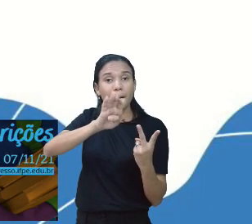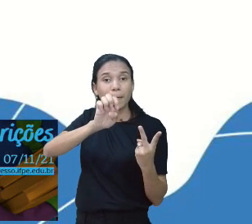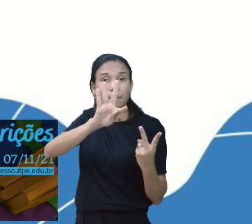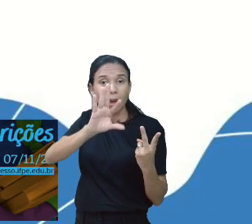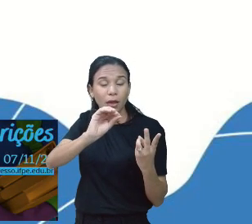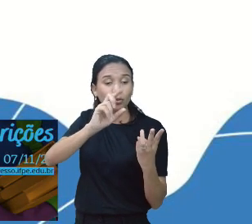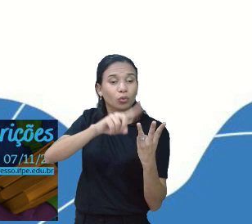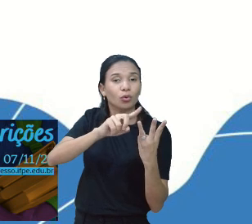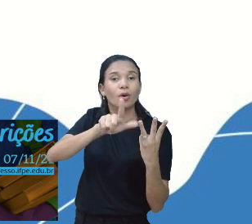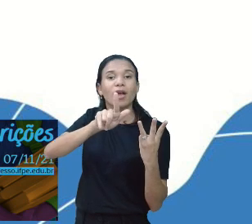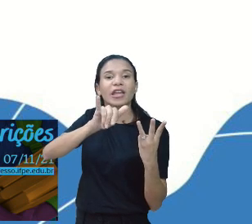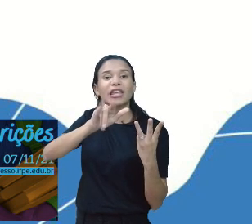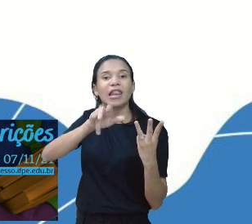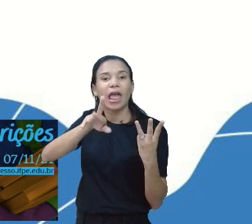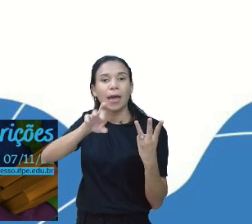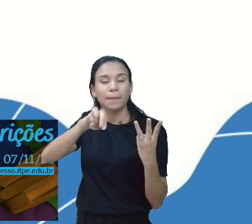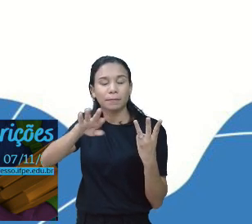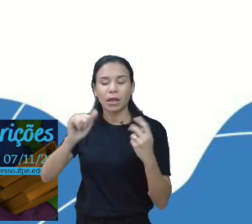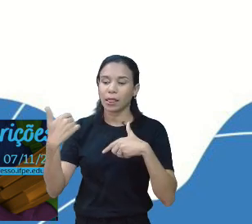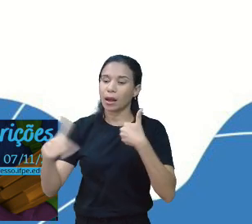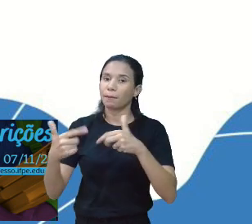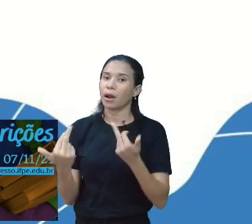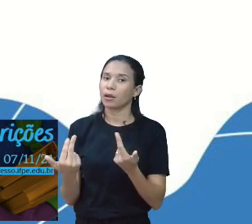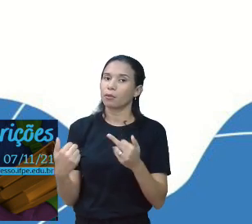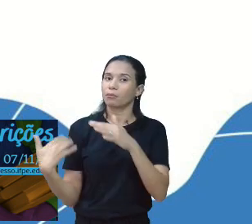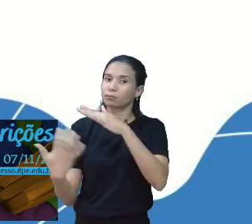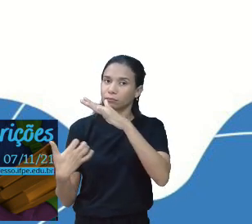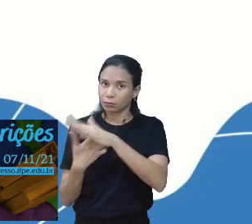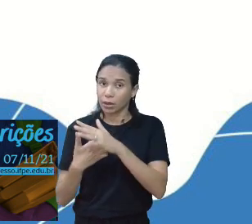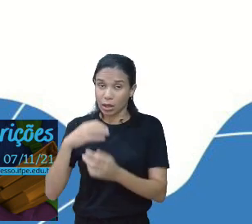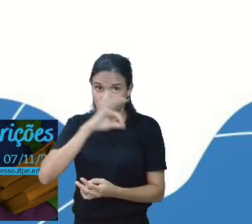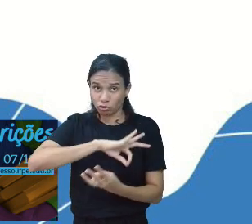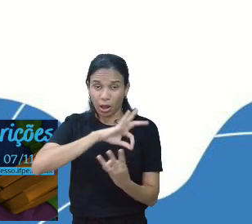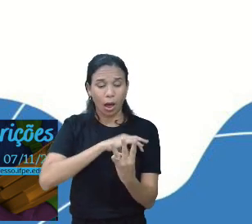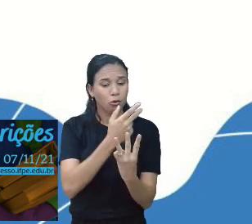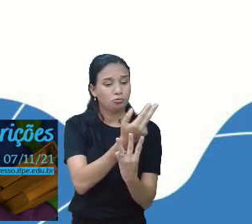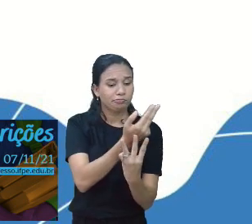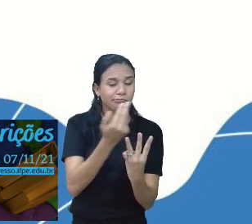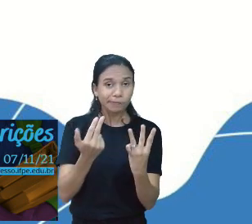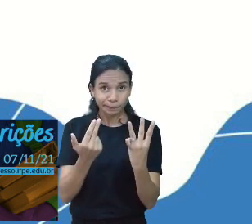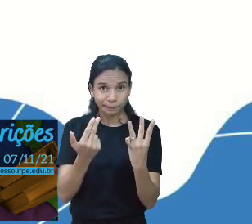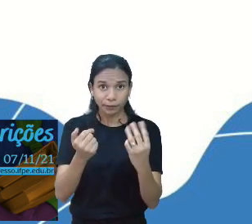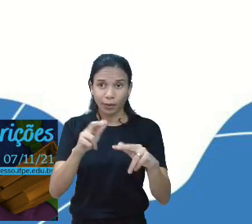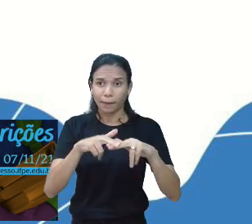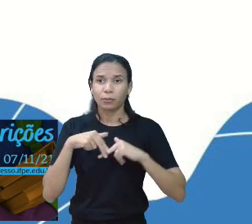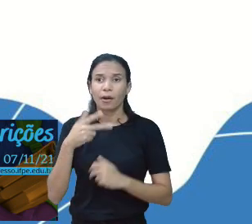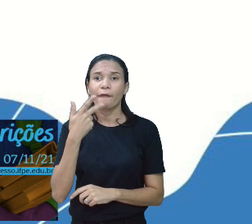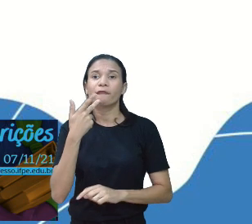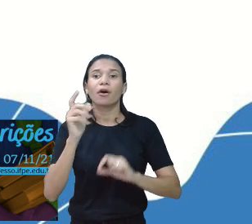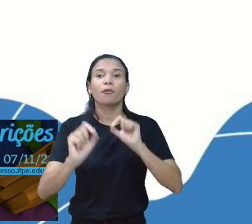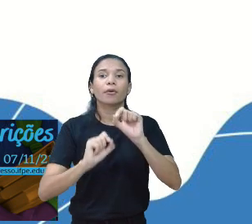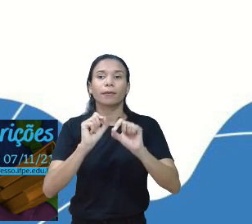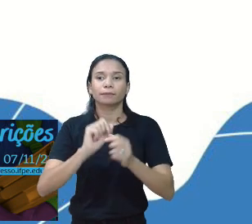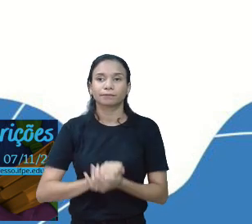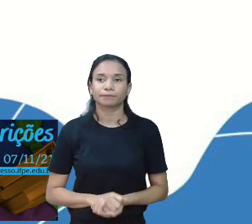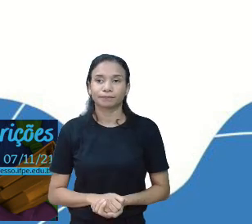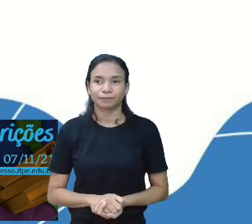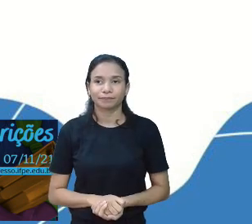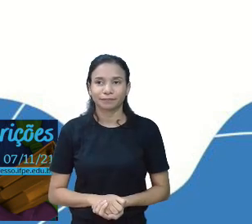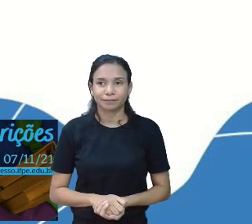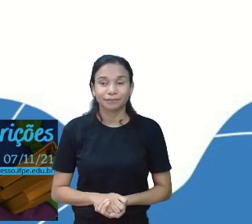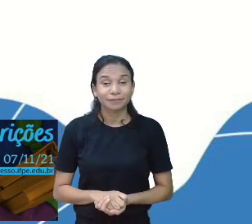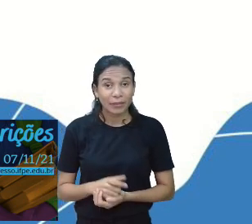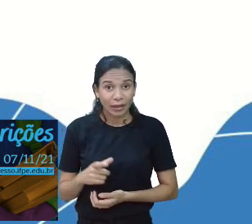na mesma empresa e recebem salários de igual valor. Podemos afirmar que... Então, vê